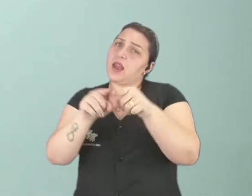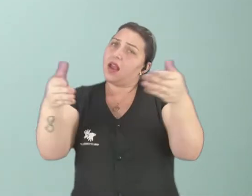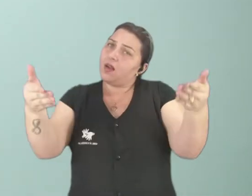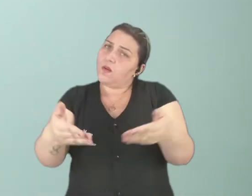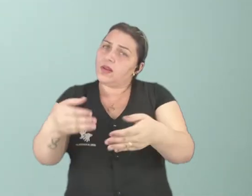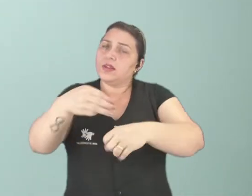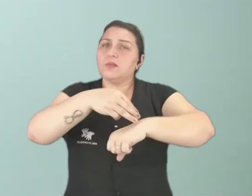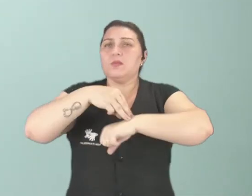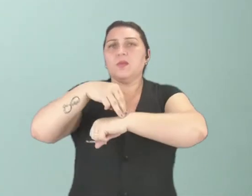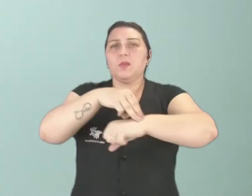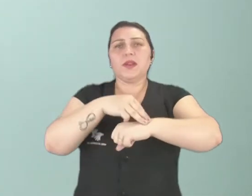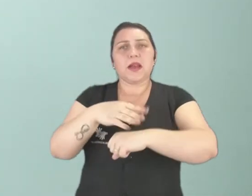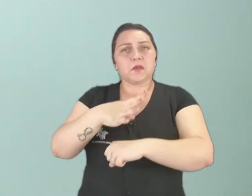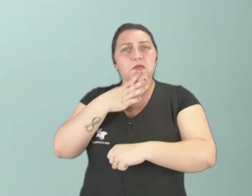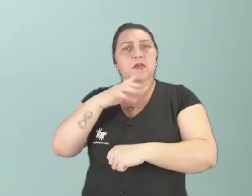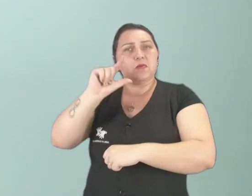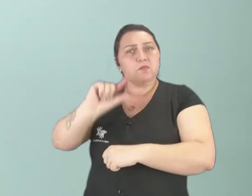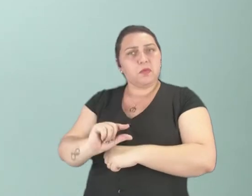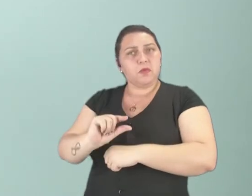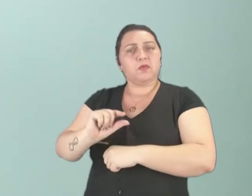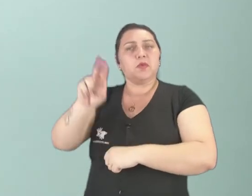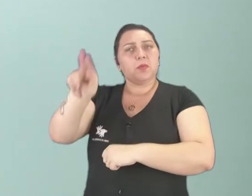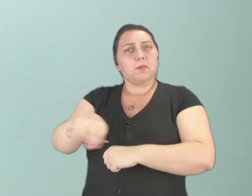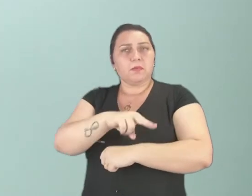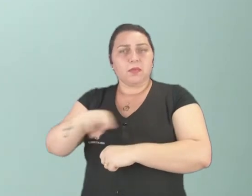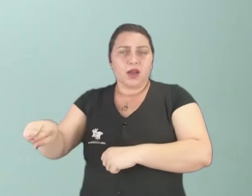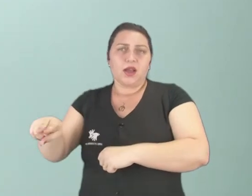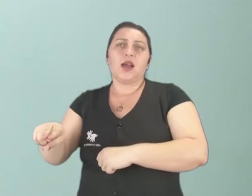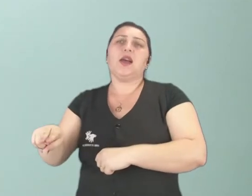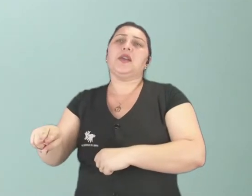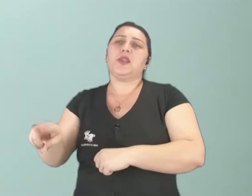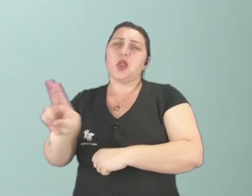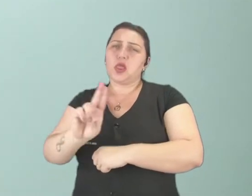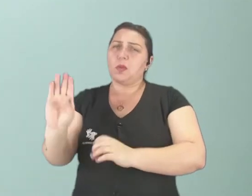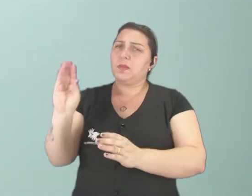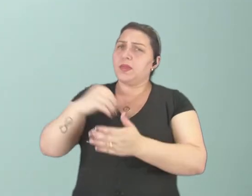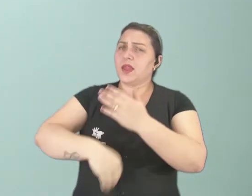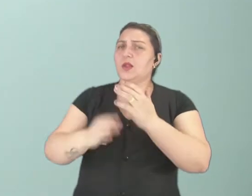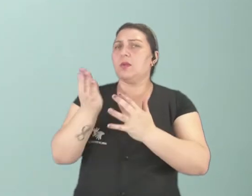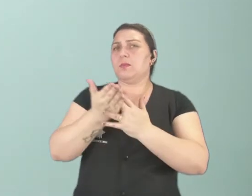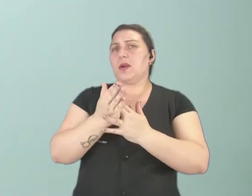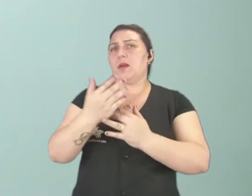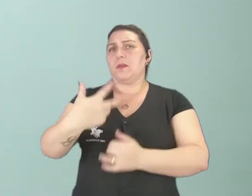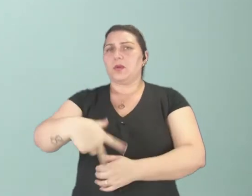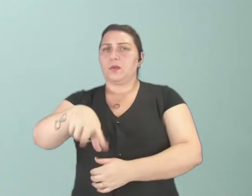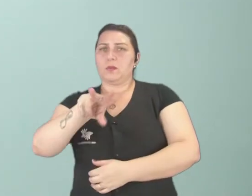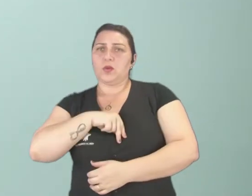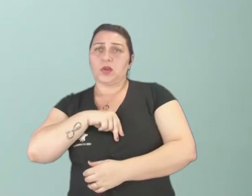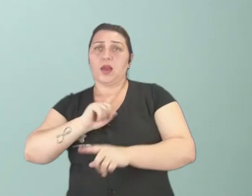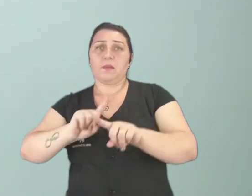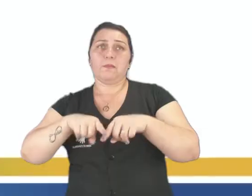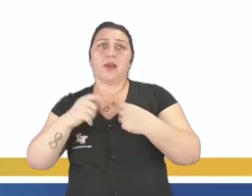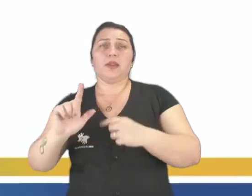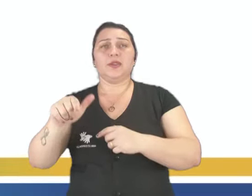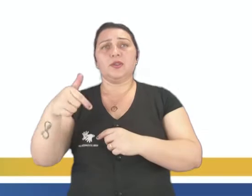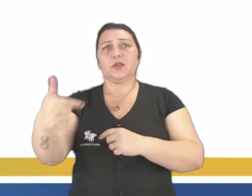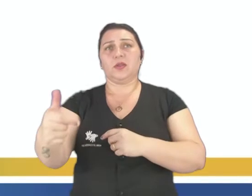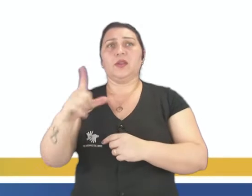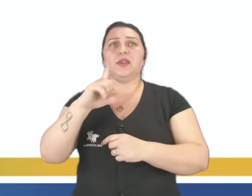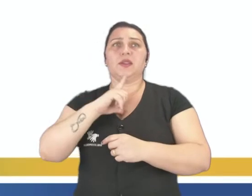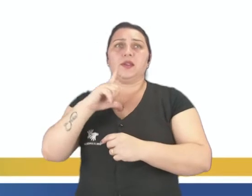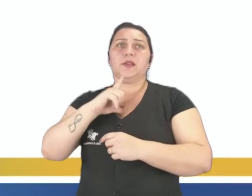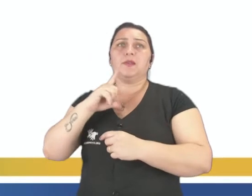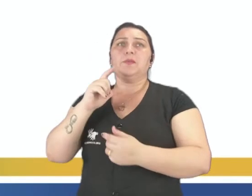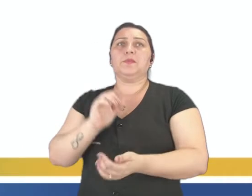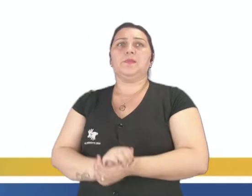nesse momento, você está conhecendo um pouco sobre ele. Ele foi um grande nome dentro do barroco em Portugal. Nas outras alternativas nós